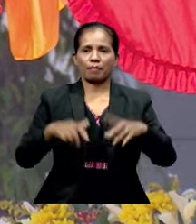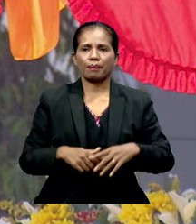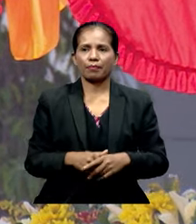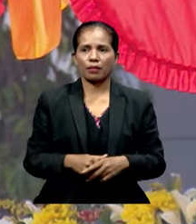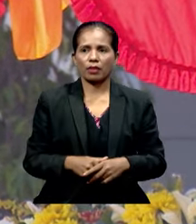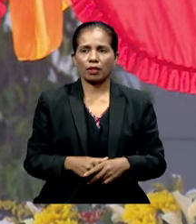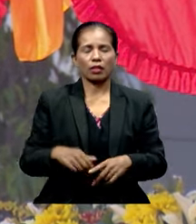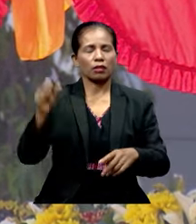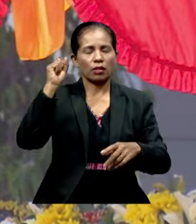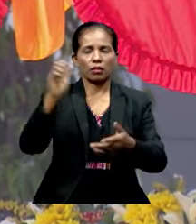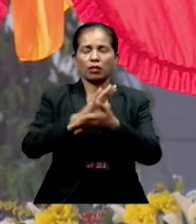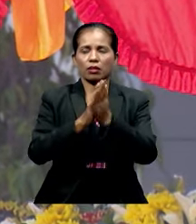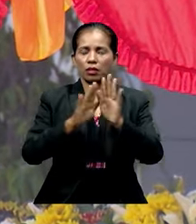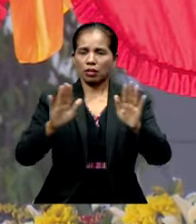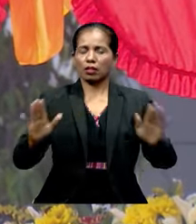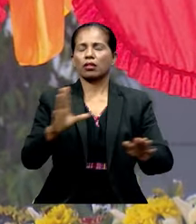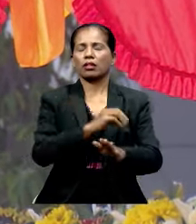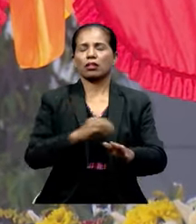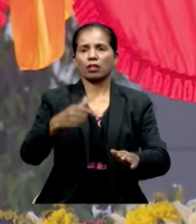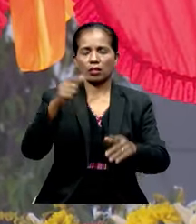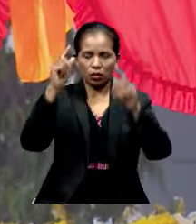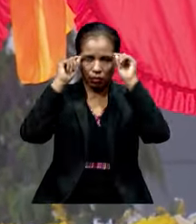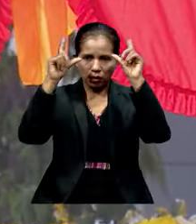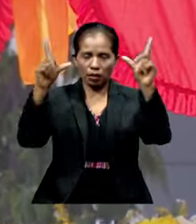Viva a amizade entre a Guiné-Bissau e Timor-Leste,